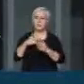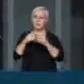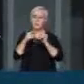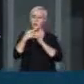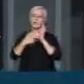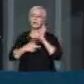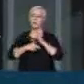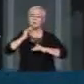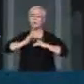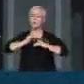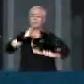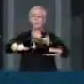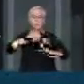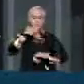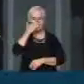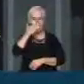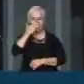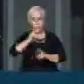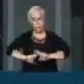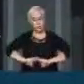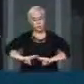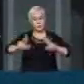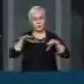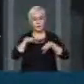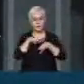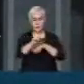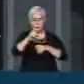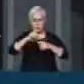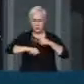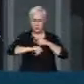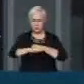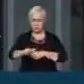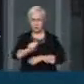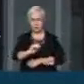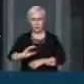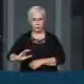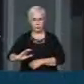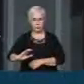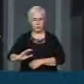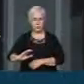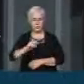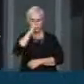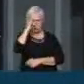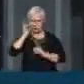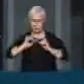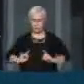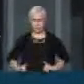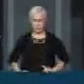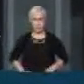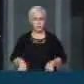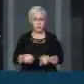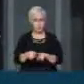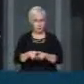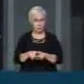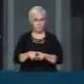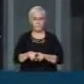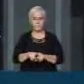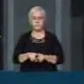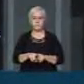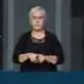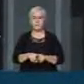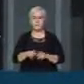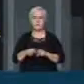da prostituição, justamente para distingui-la da exploração sexual de criança, adolescente e vulnerável, e para, na verdade, não